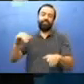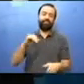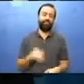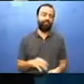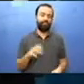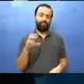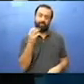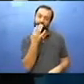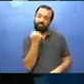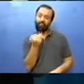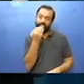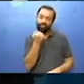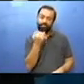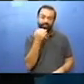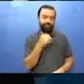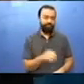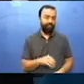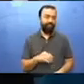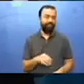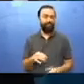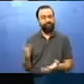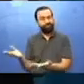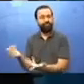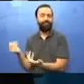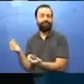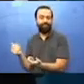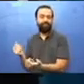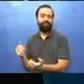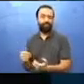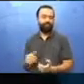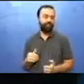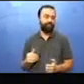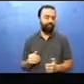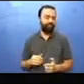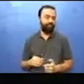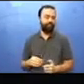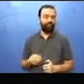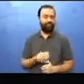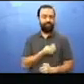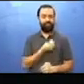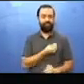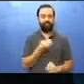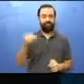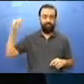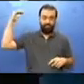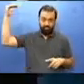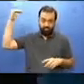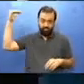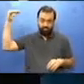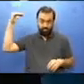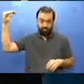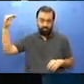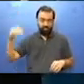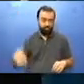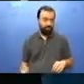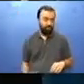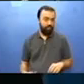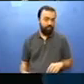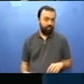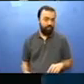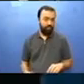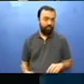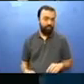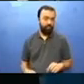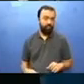alimentação. Depois que elas passam essa juventude, nadam muito e chegam à vida adulta, chega um momento em que elas